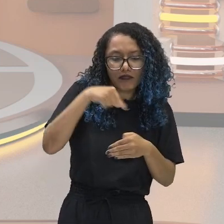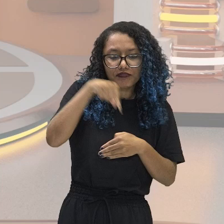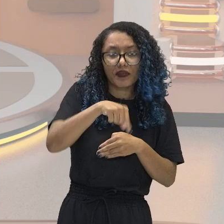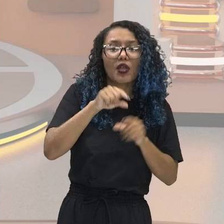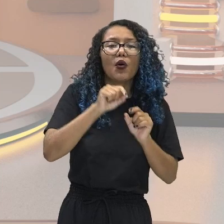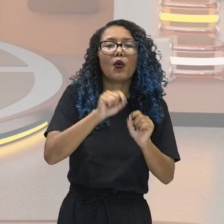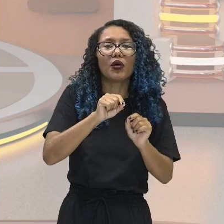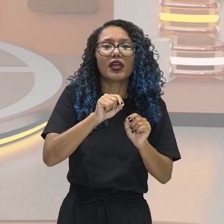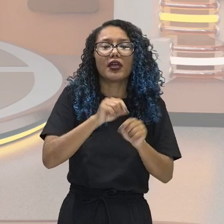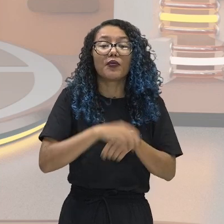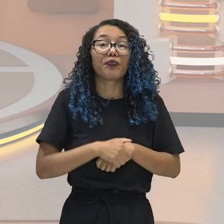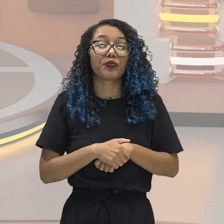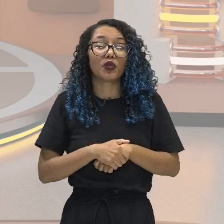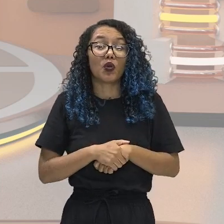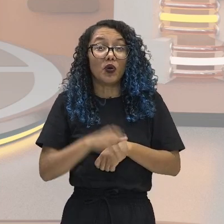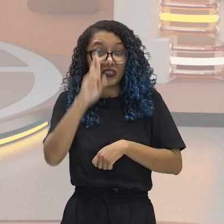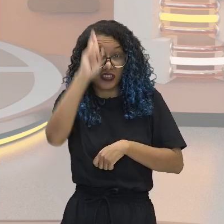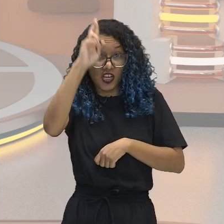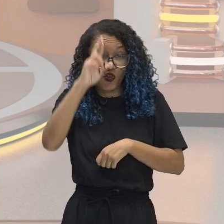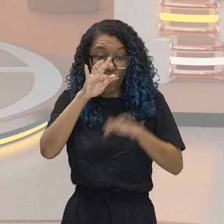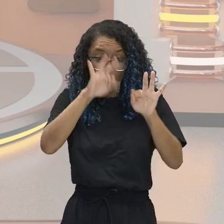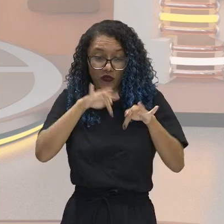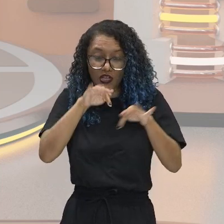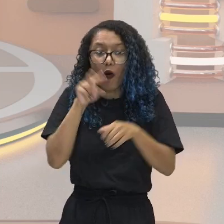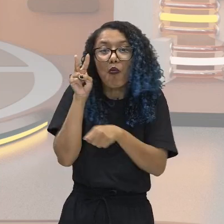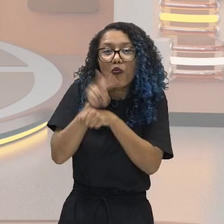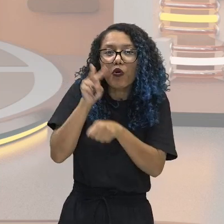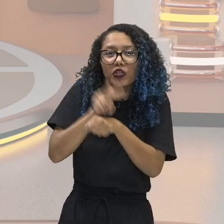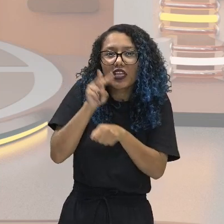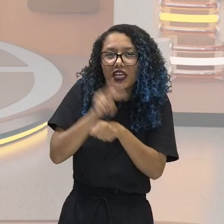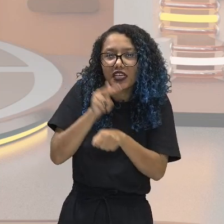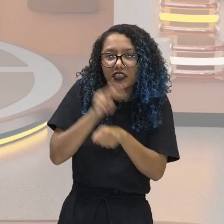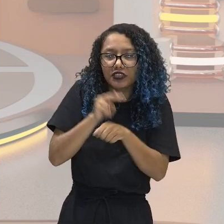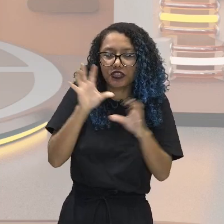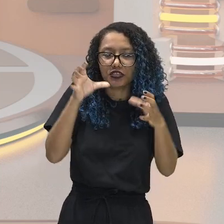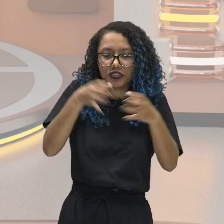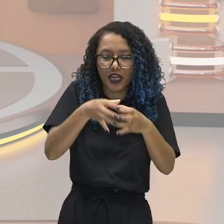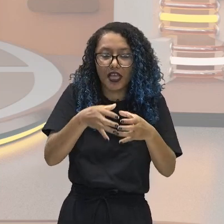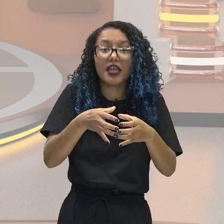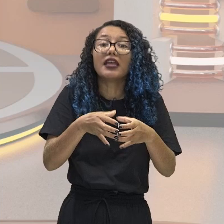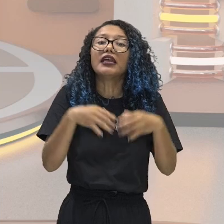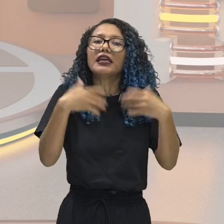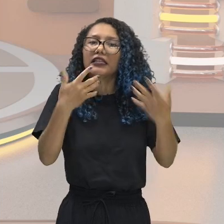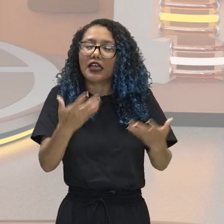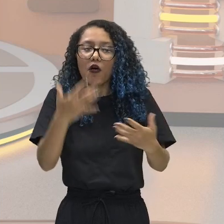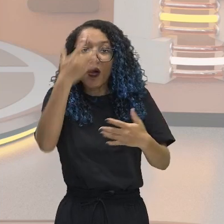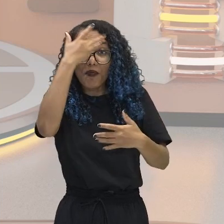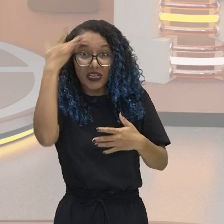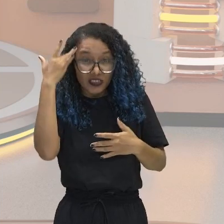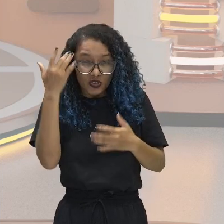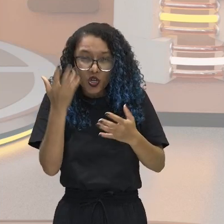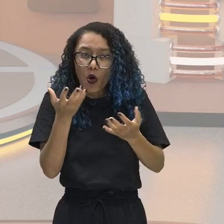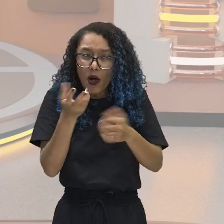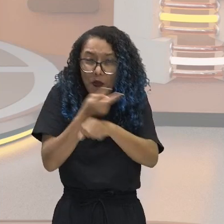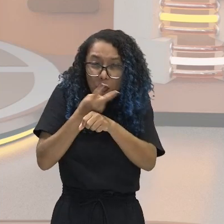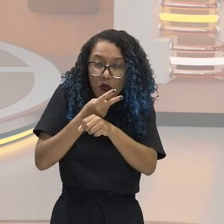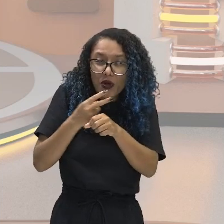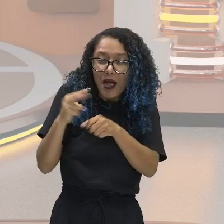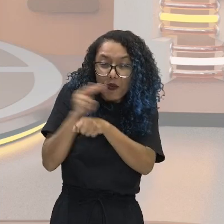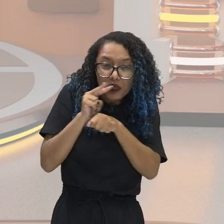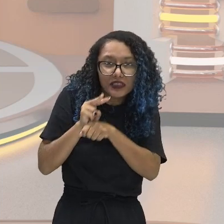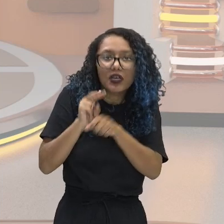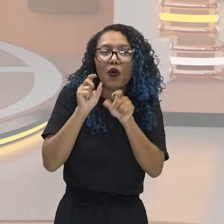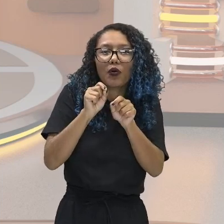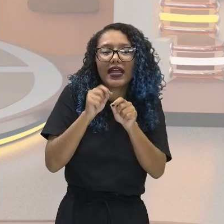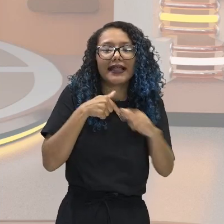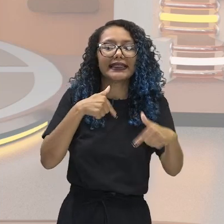em troca ali de um regime de servidão, onde ele trabalhava literalmente para o senhor feudal, tá, gente? Em troca